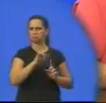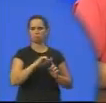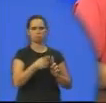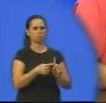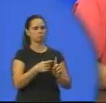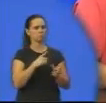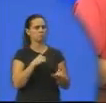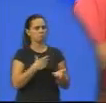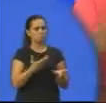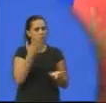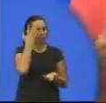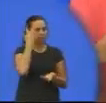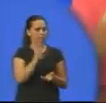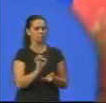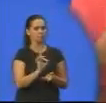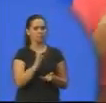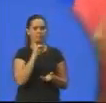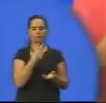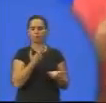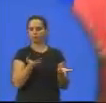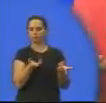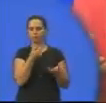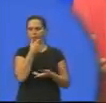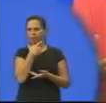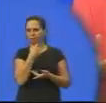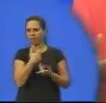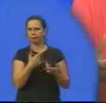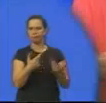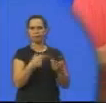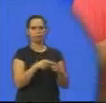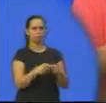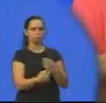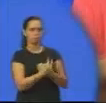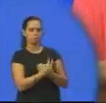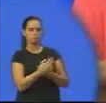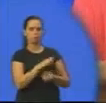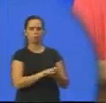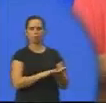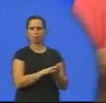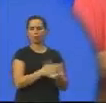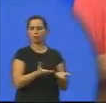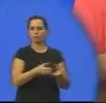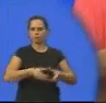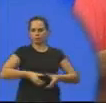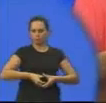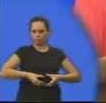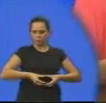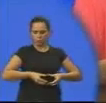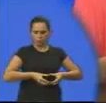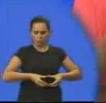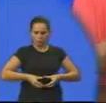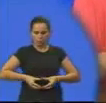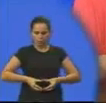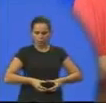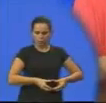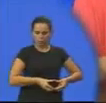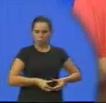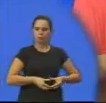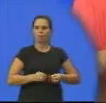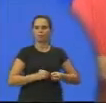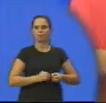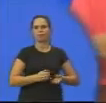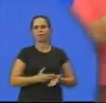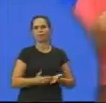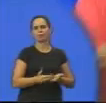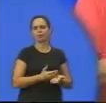grávida e não toma muitas vezes os cuidados necessários e os principais órgãos estão sendo formados neste